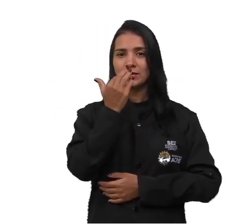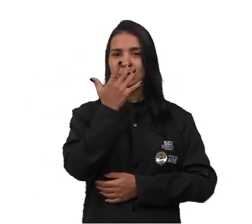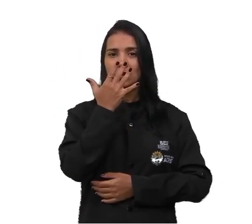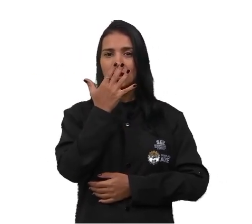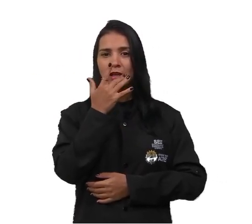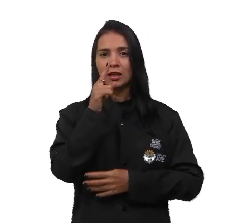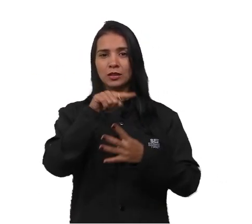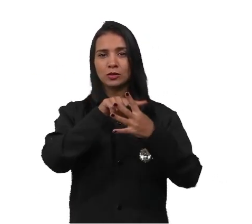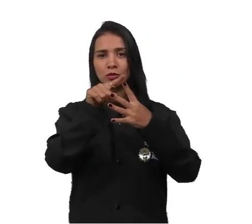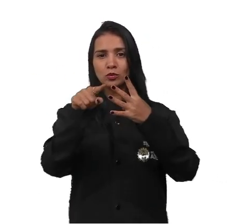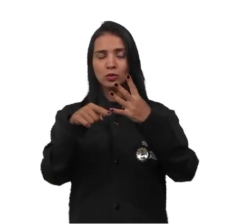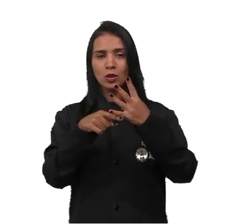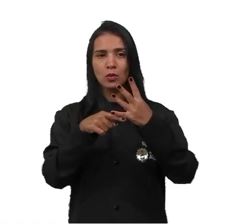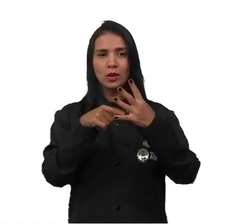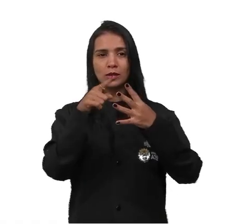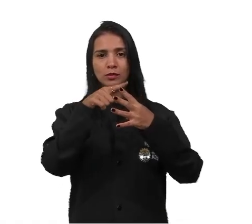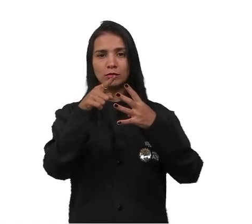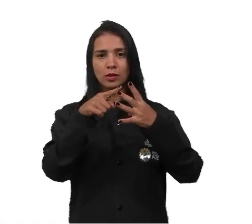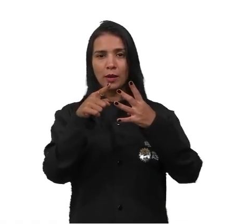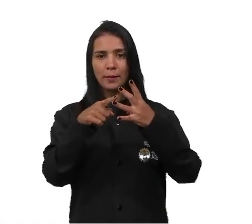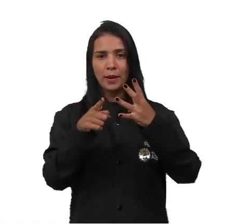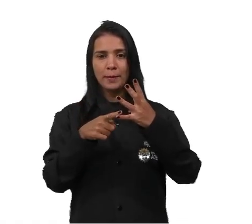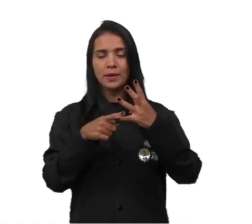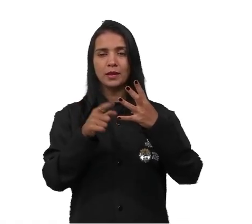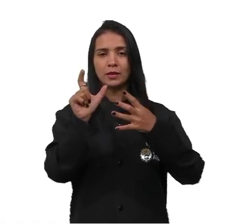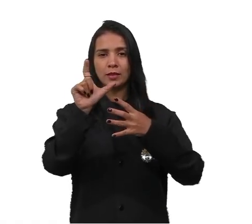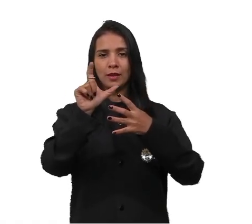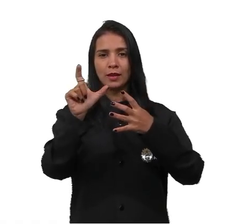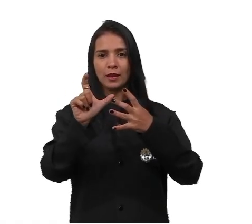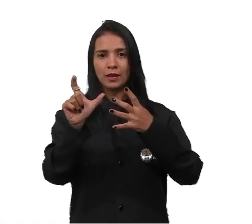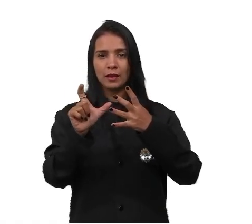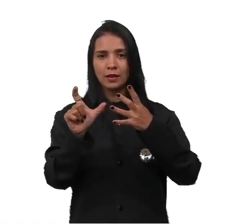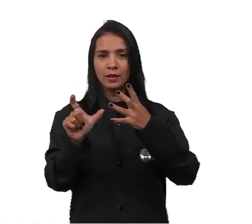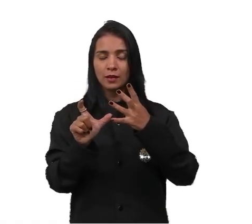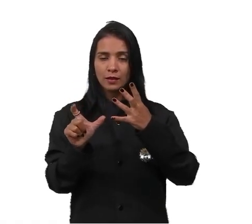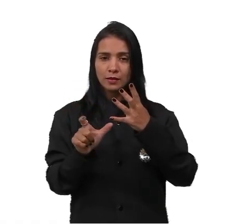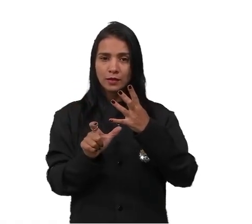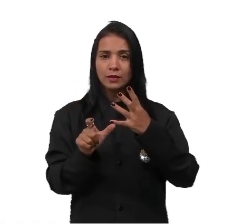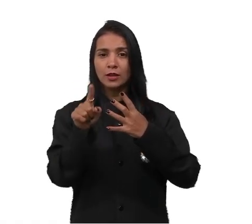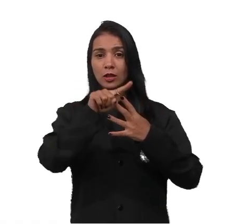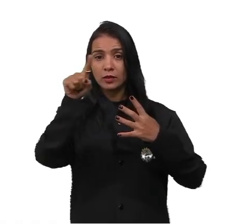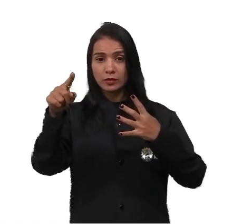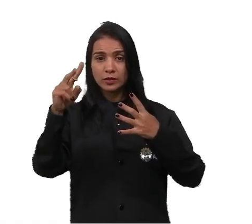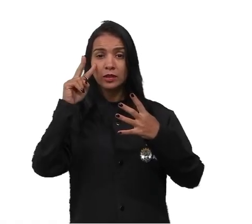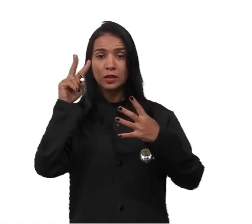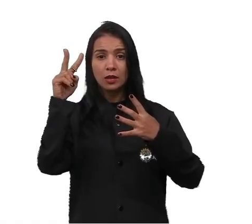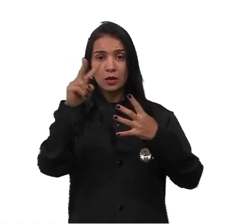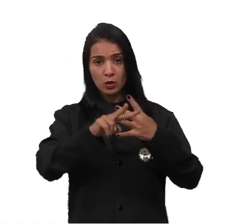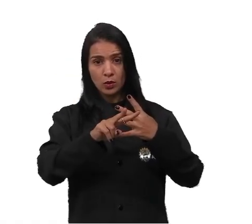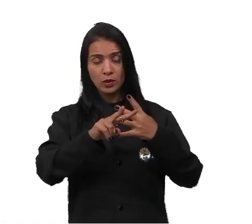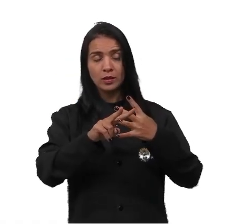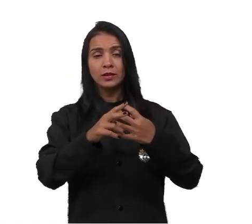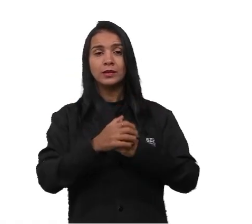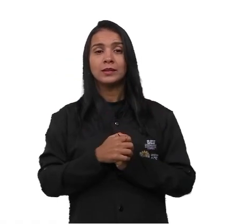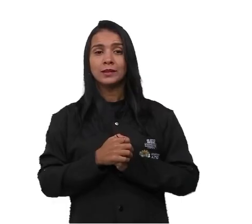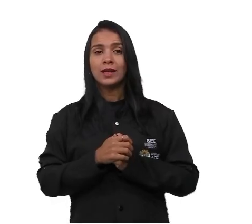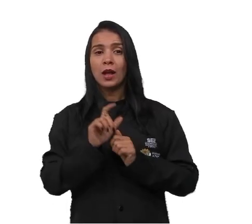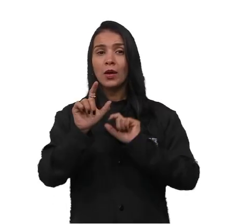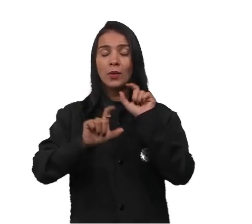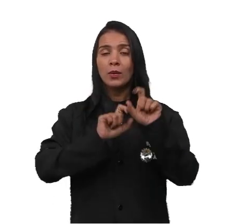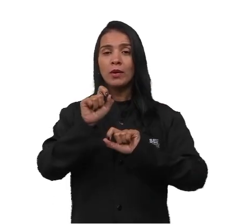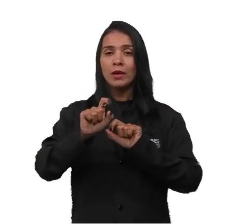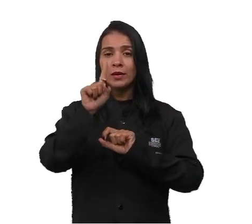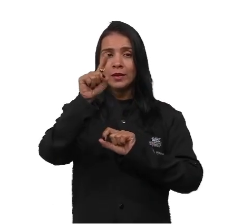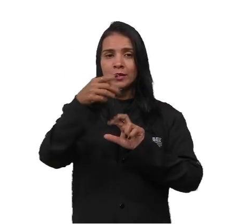uma palavra e essas palavras que vocês estão visualizando, elas acabam